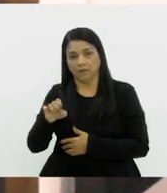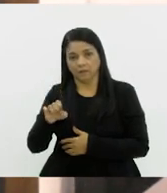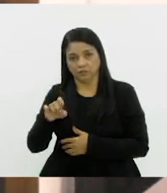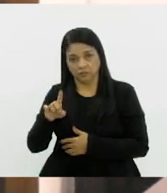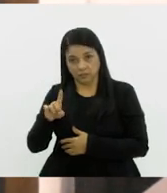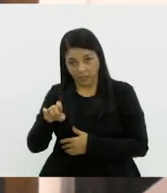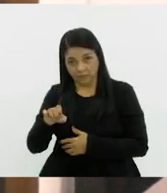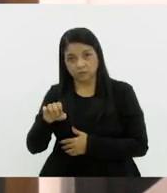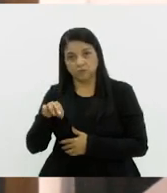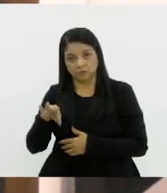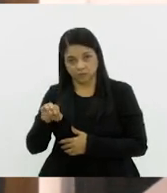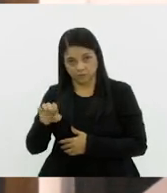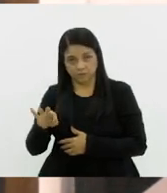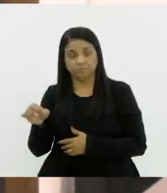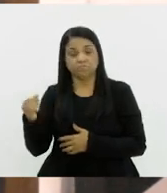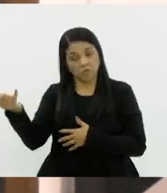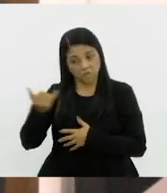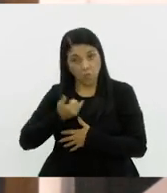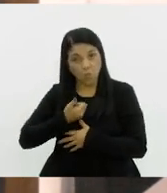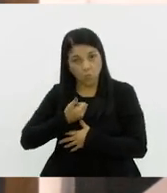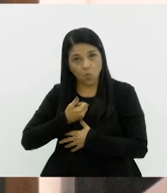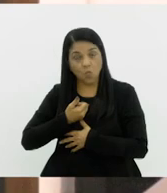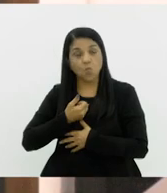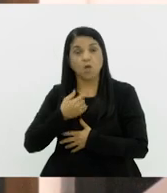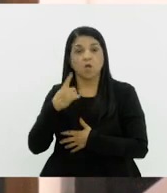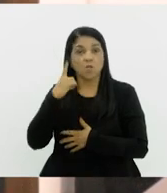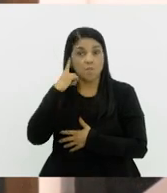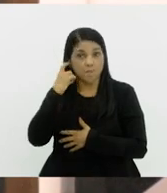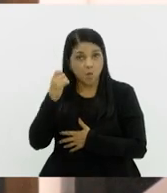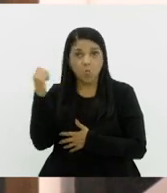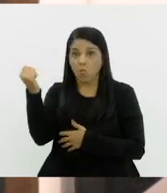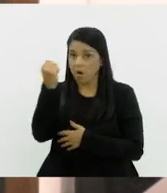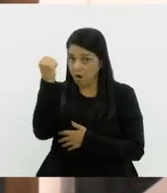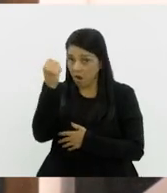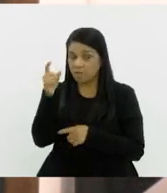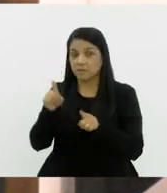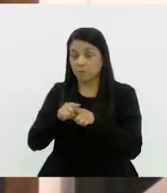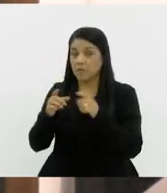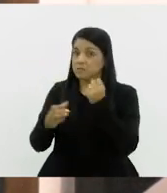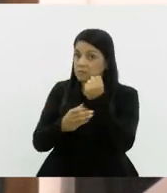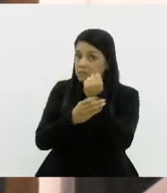poluição sonora gravíssimo, mas nós estamos com um problema de